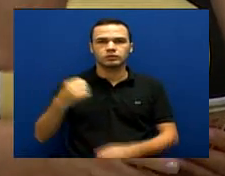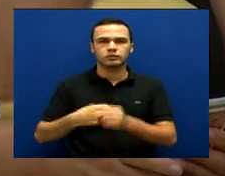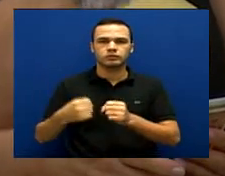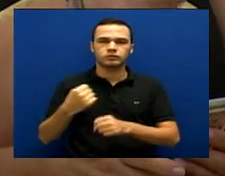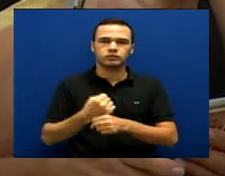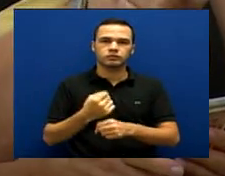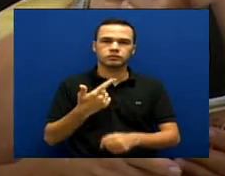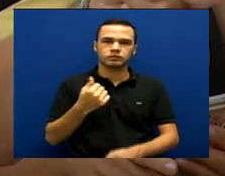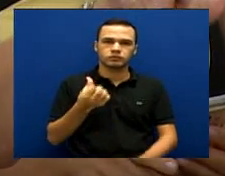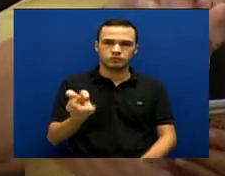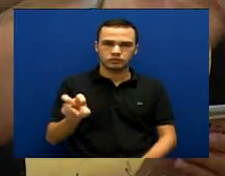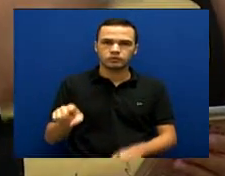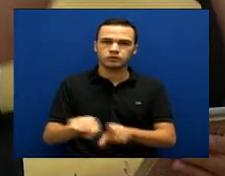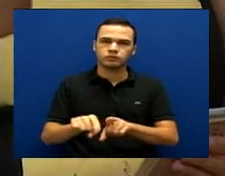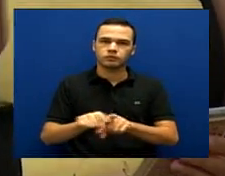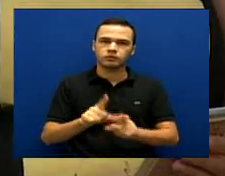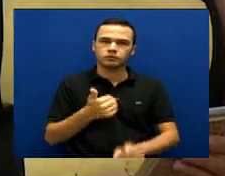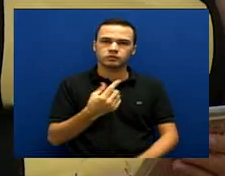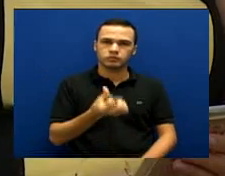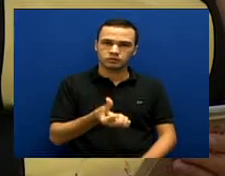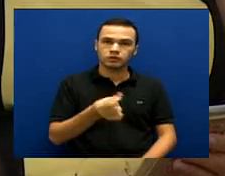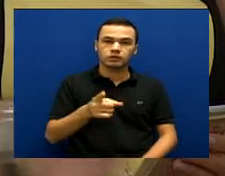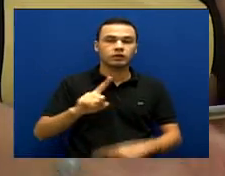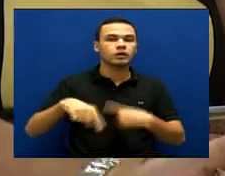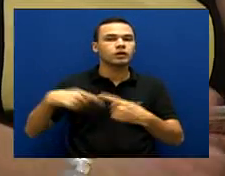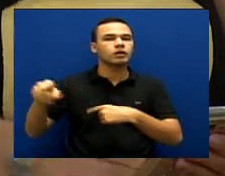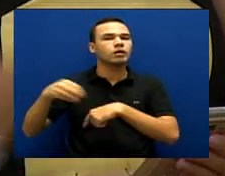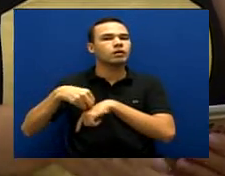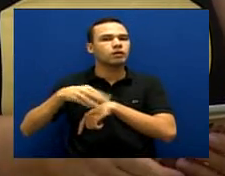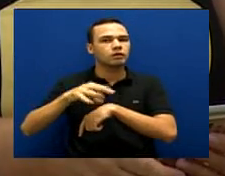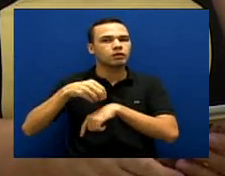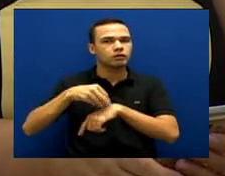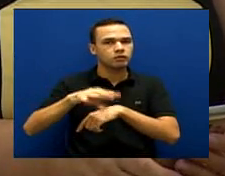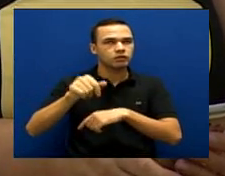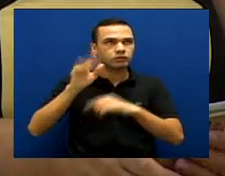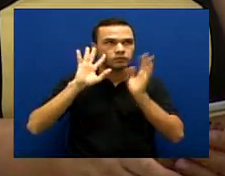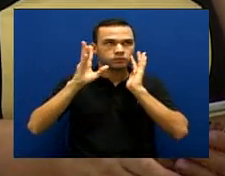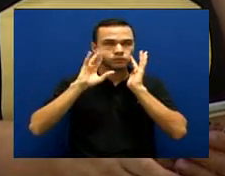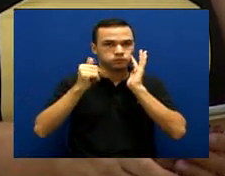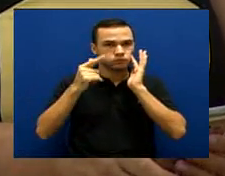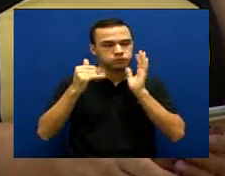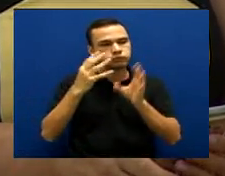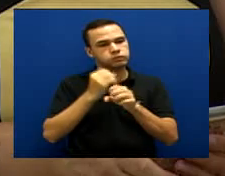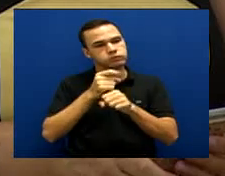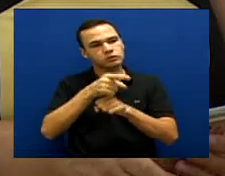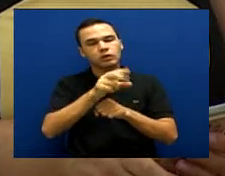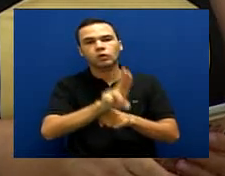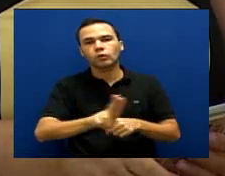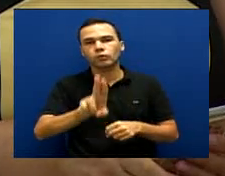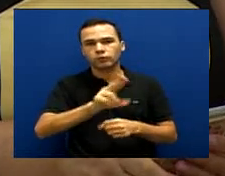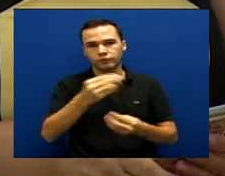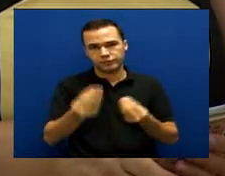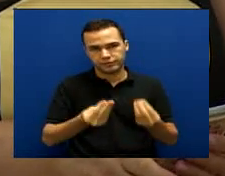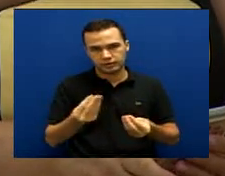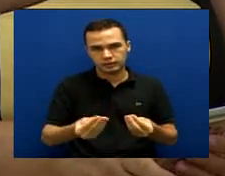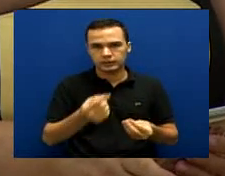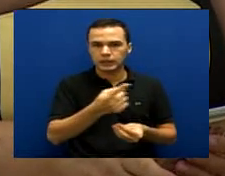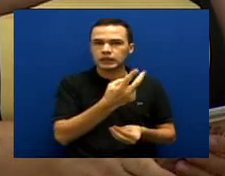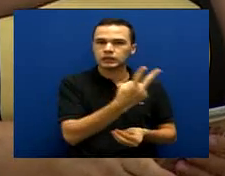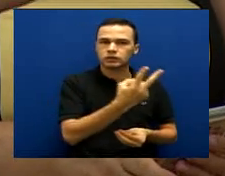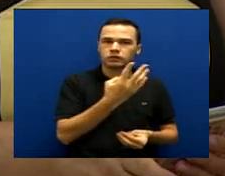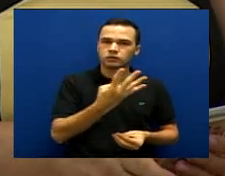2016 e foi sugerido que se trabalhasse orçamentariamente colocando os